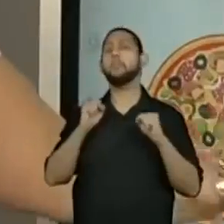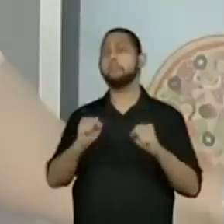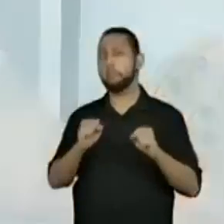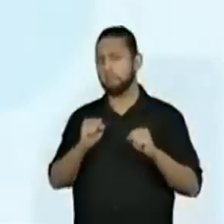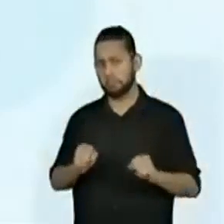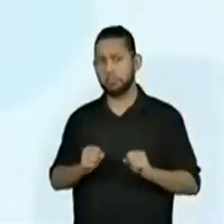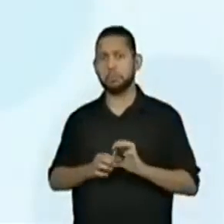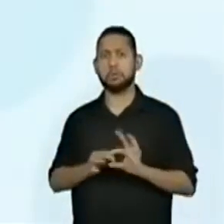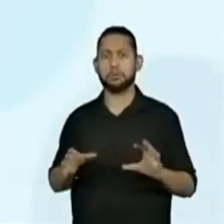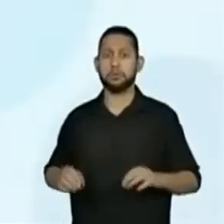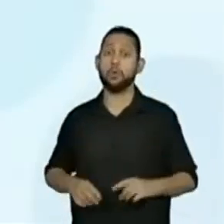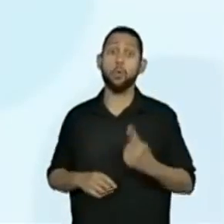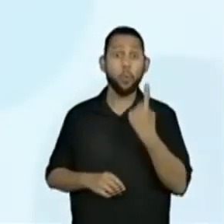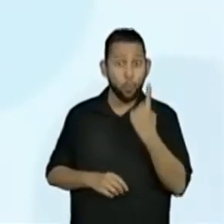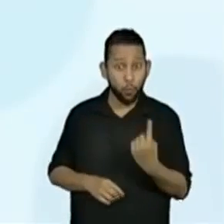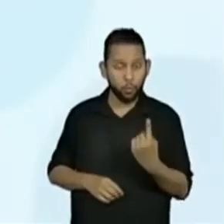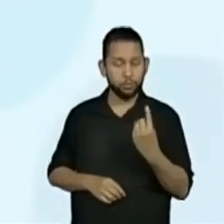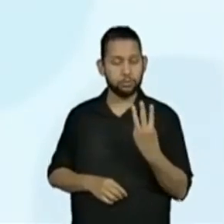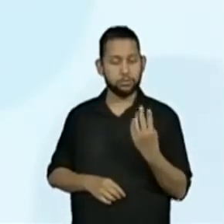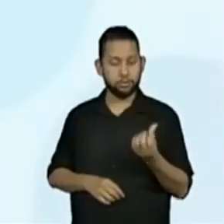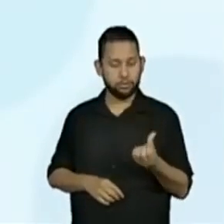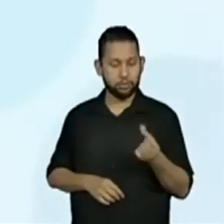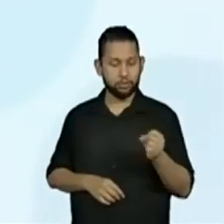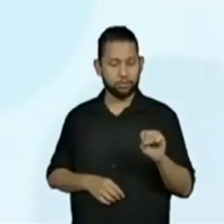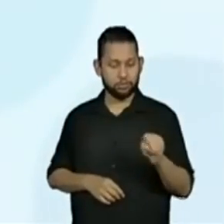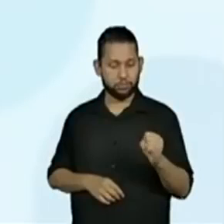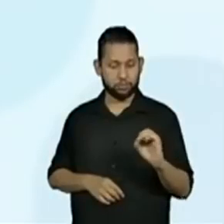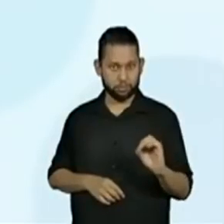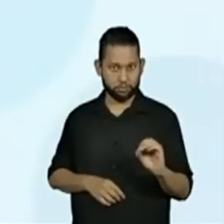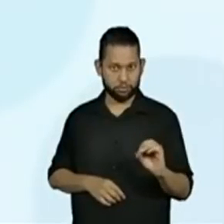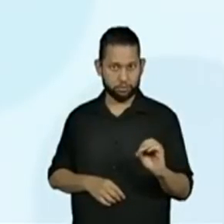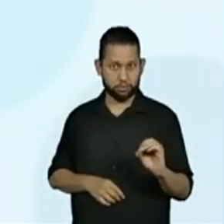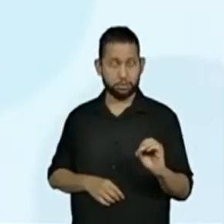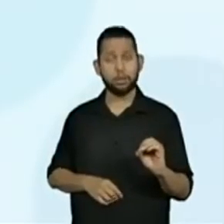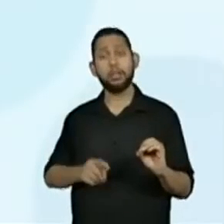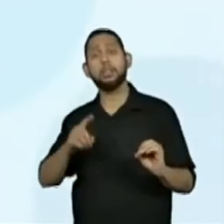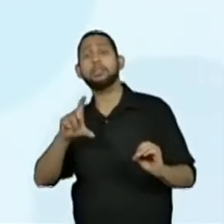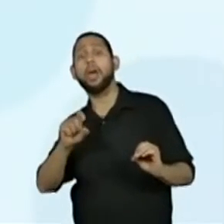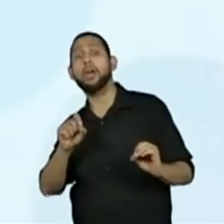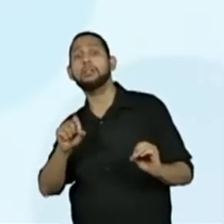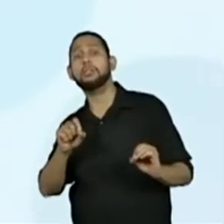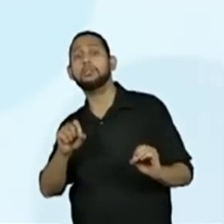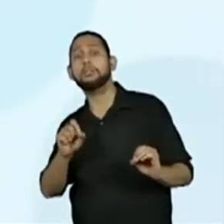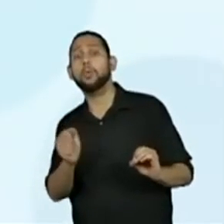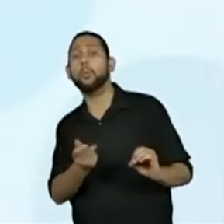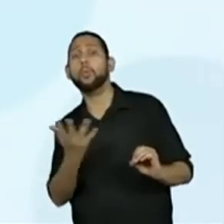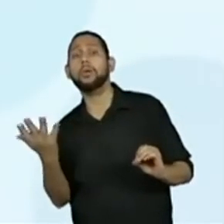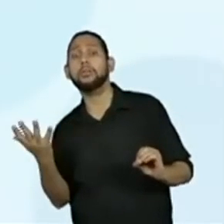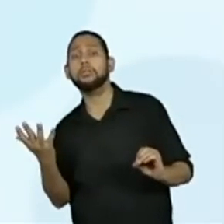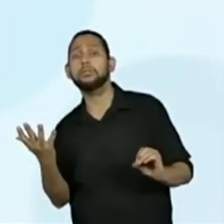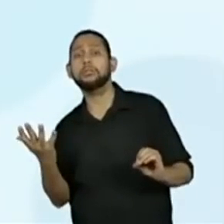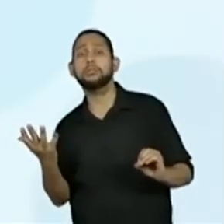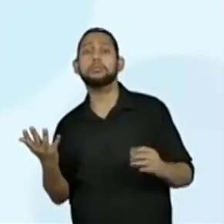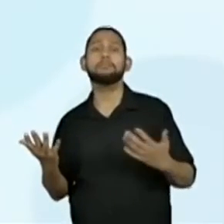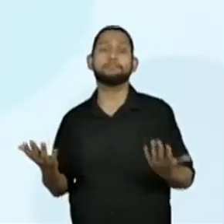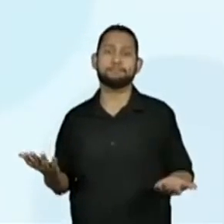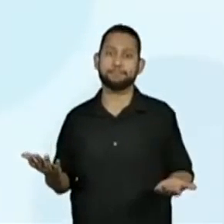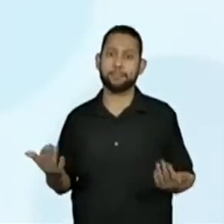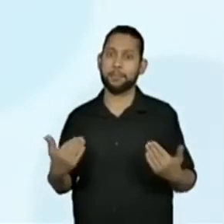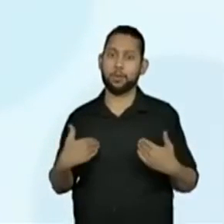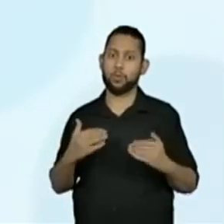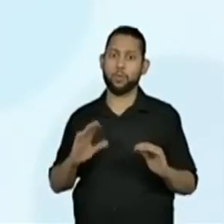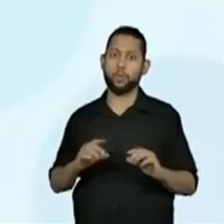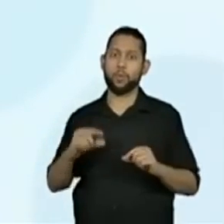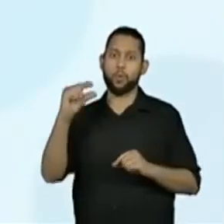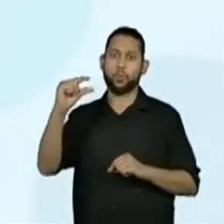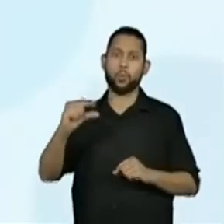custa 36 e 80 10 pacotes vão custar quanto e eu não